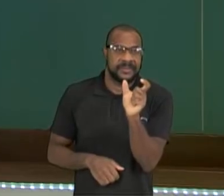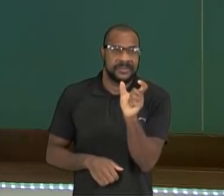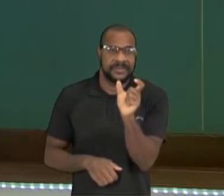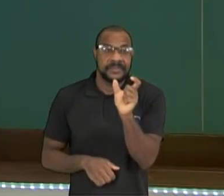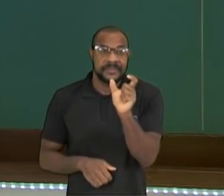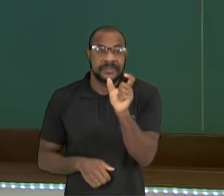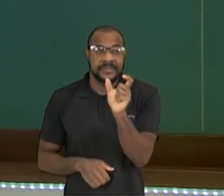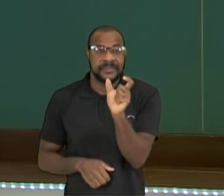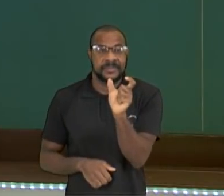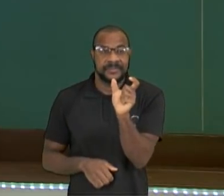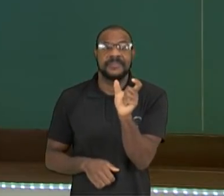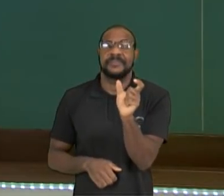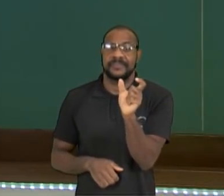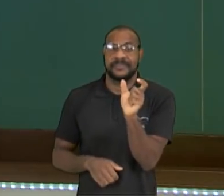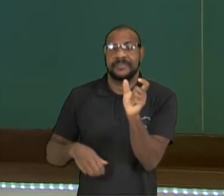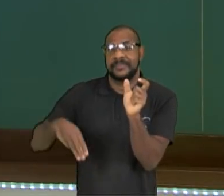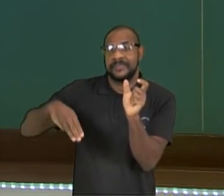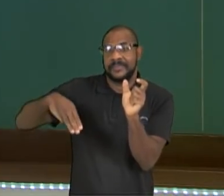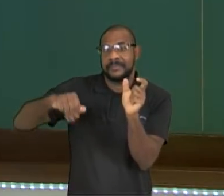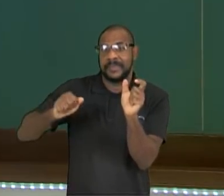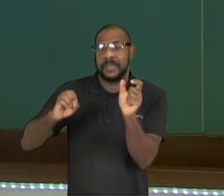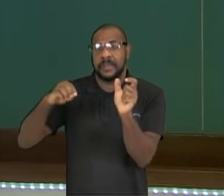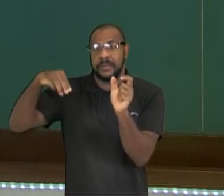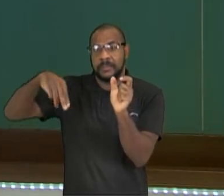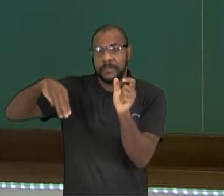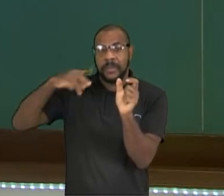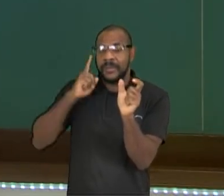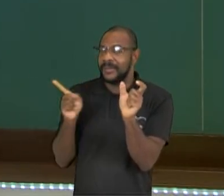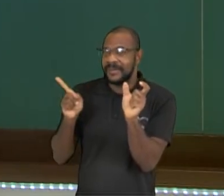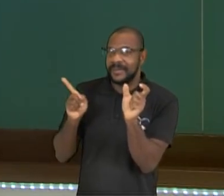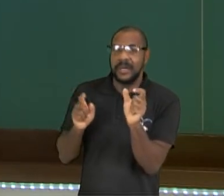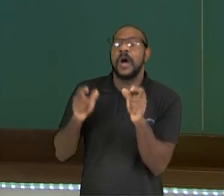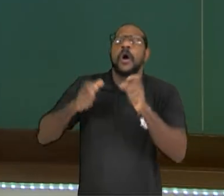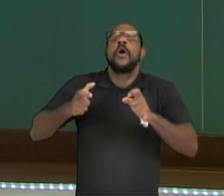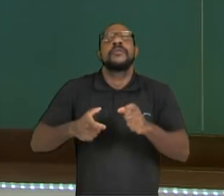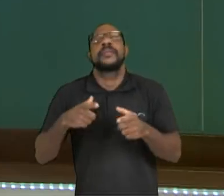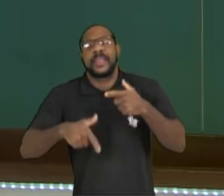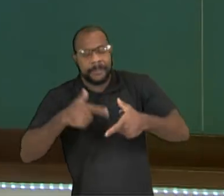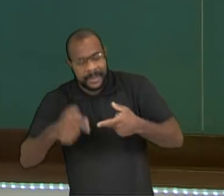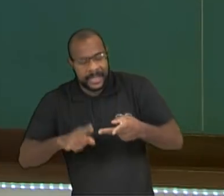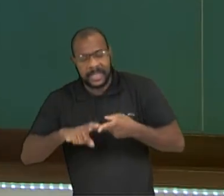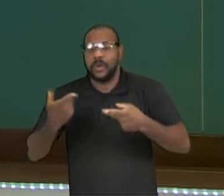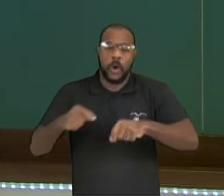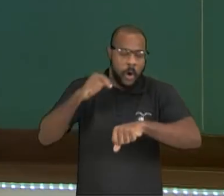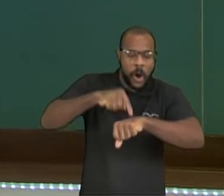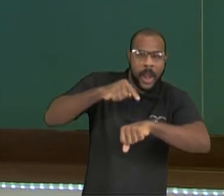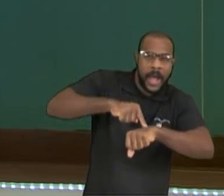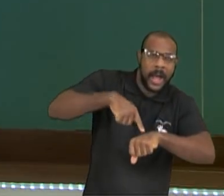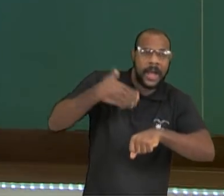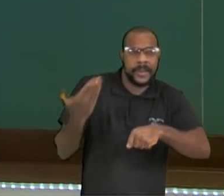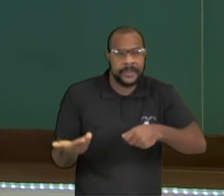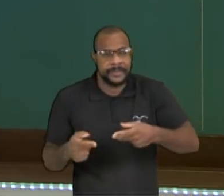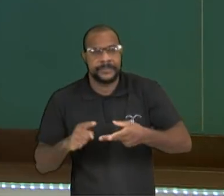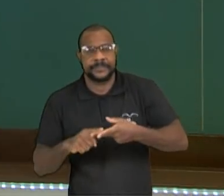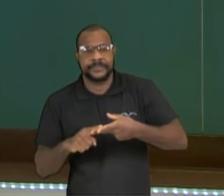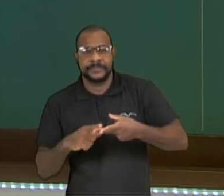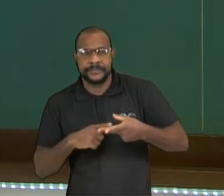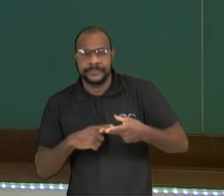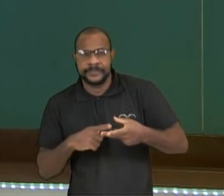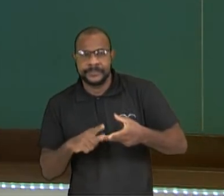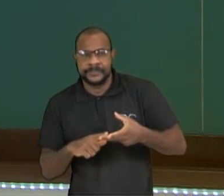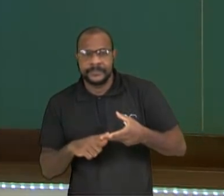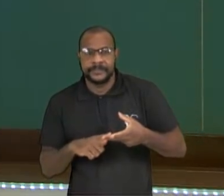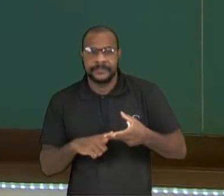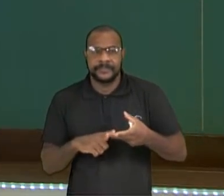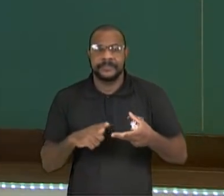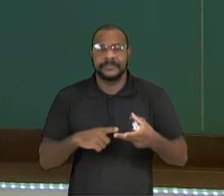a teacher, aqui está falando da profissão, onde ela trabalha, qual o horário, morning and afternoon, in a